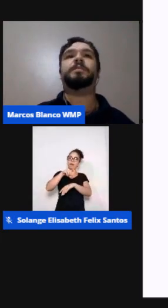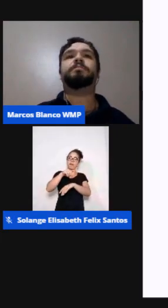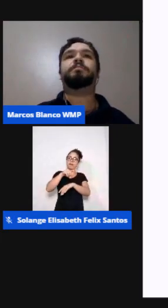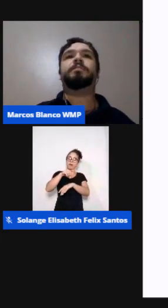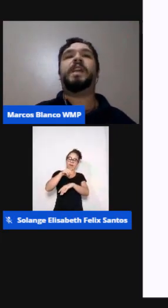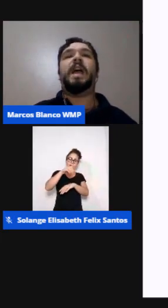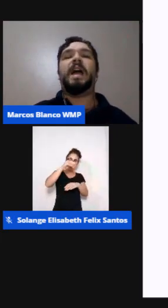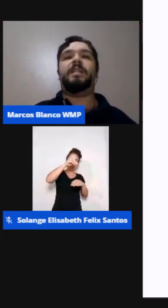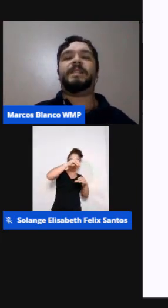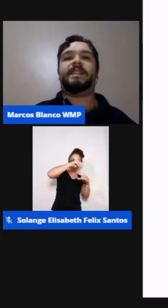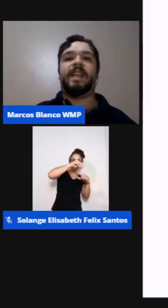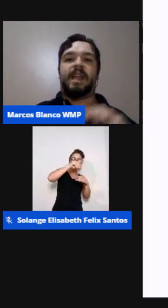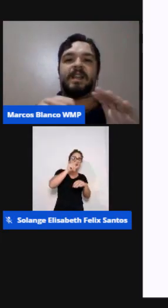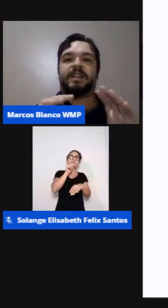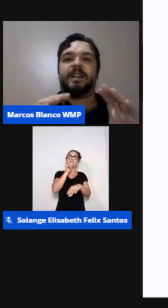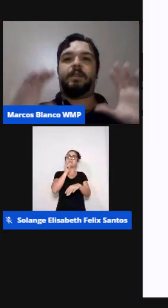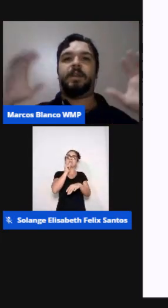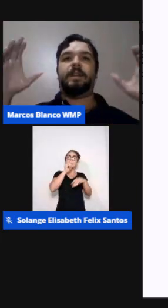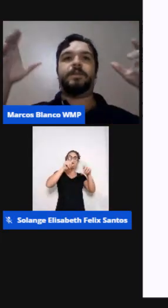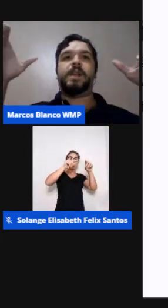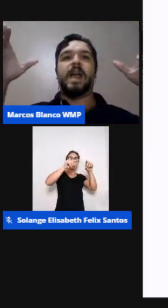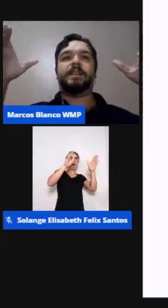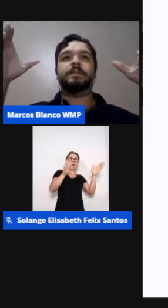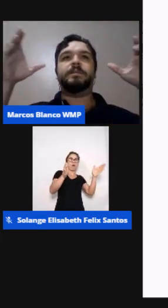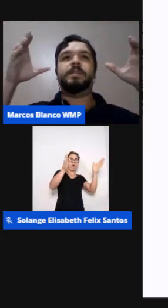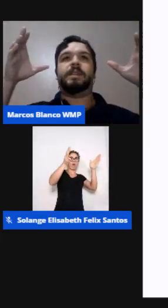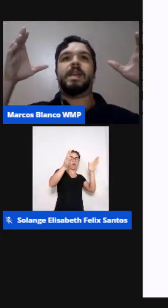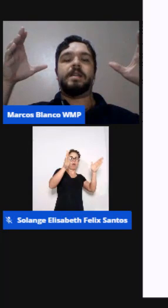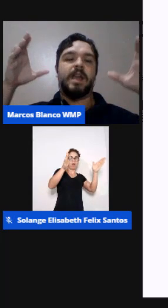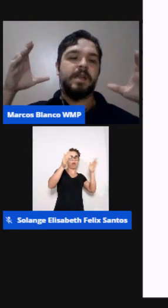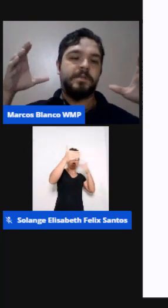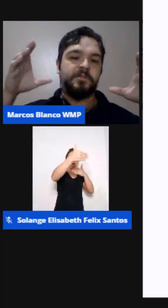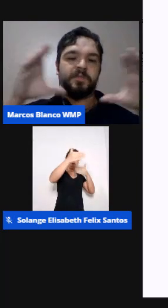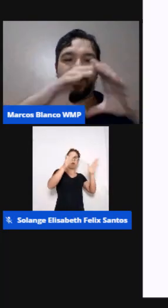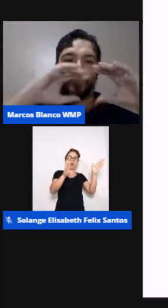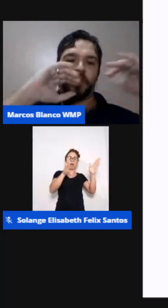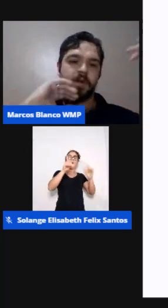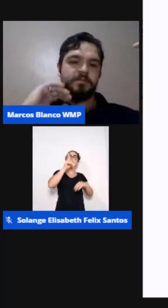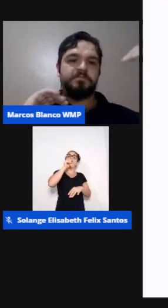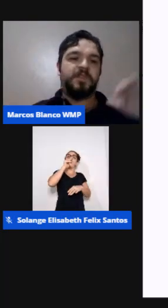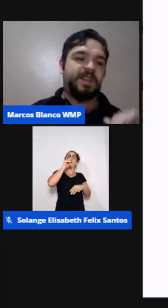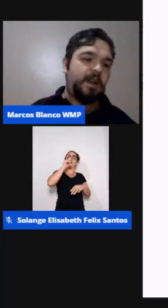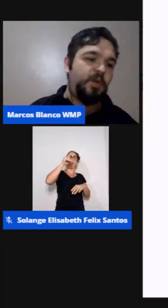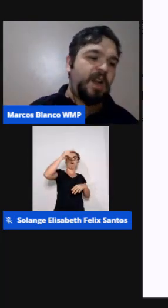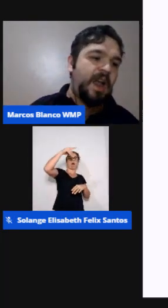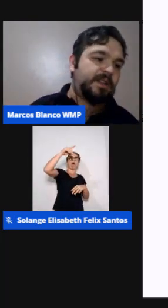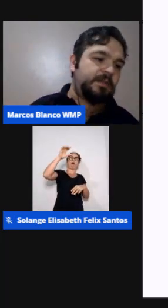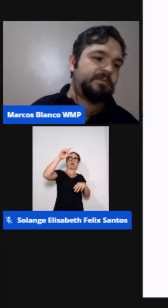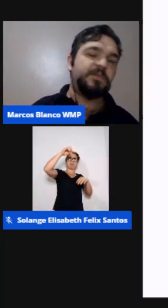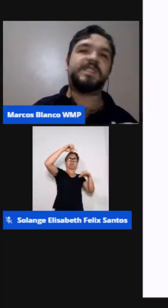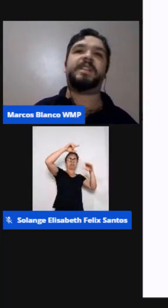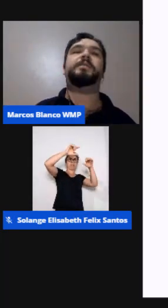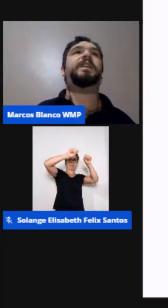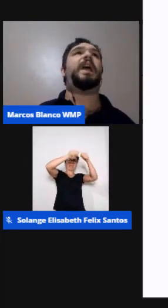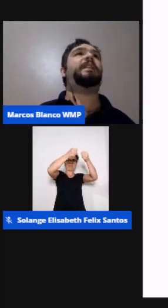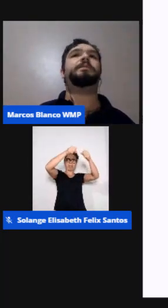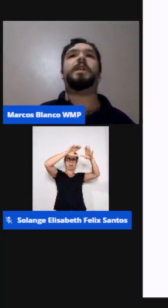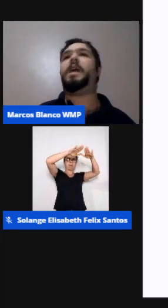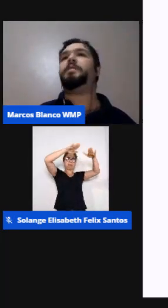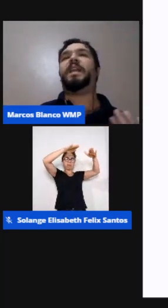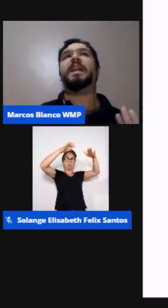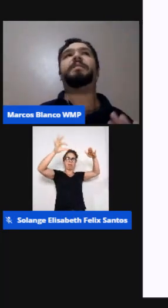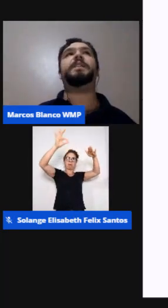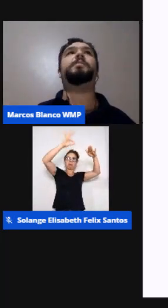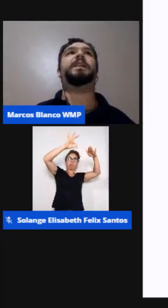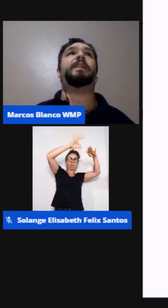caixa d'água. Aí você tem a caixa d'água lá furada, né? Aí quebrou, você dá uma olhada, você não vê